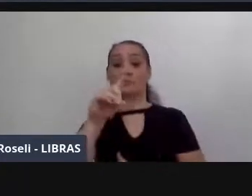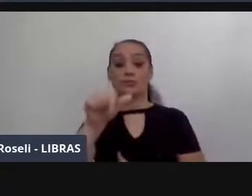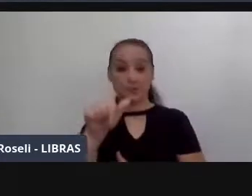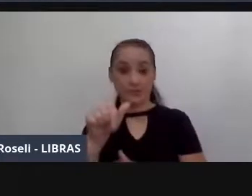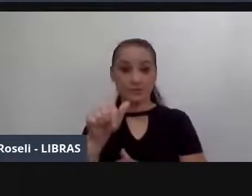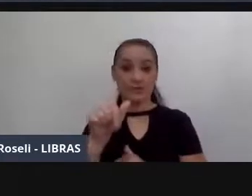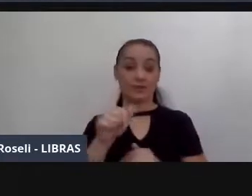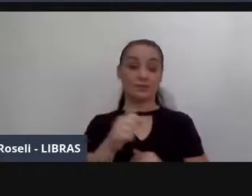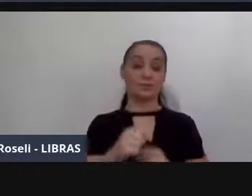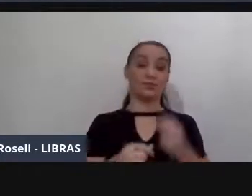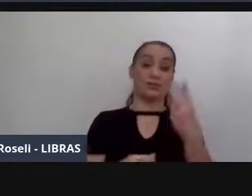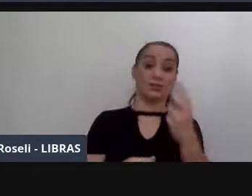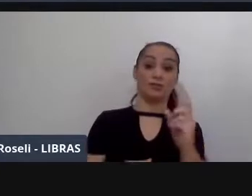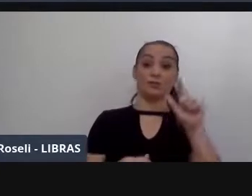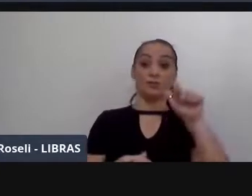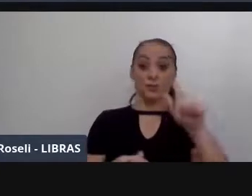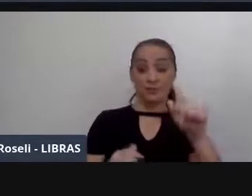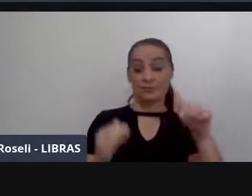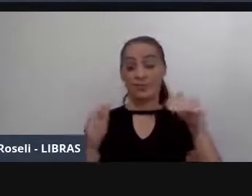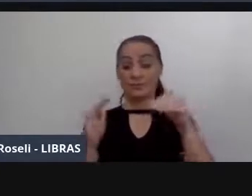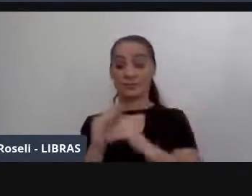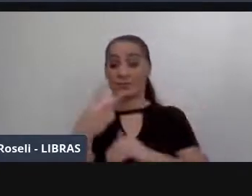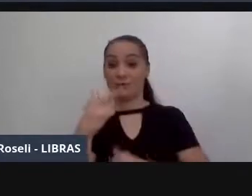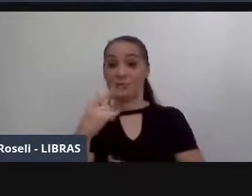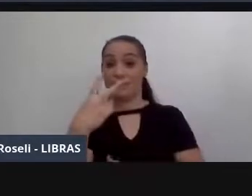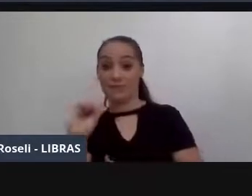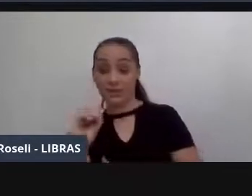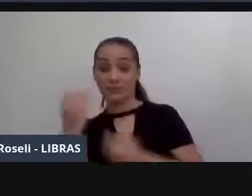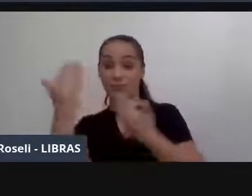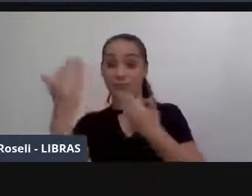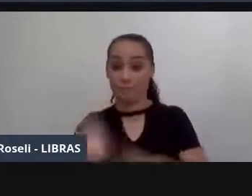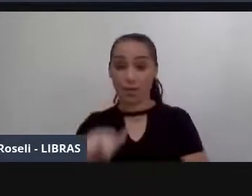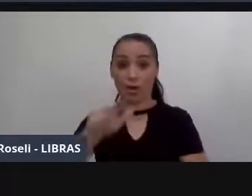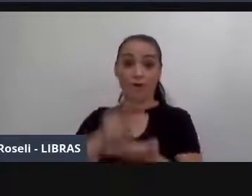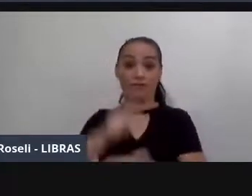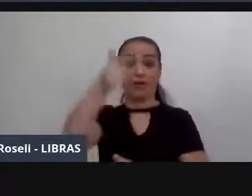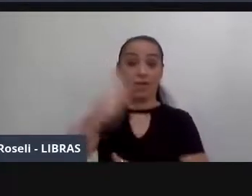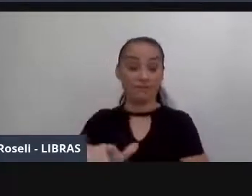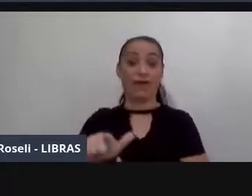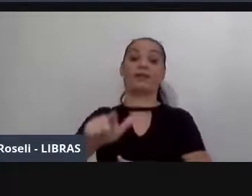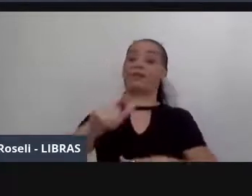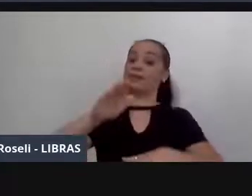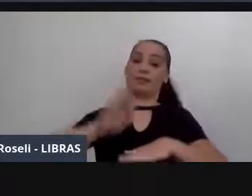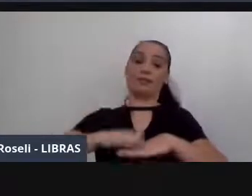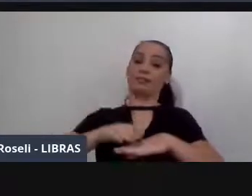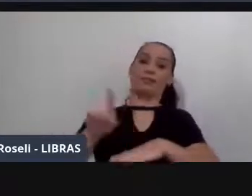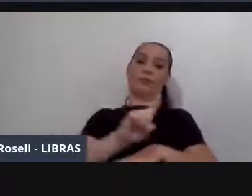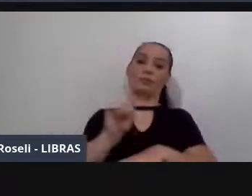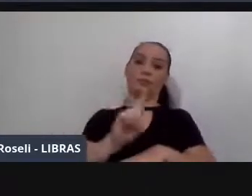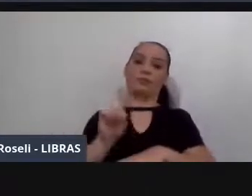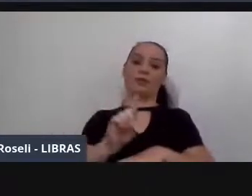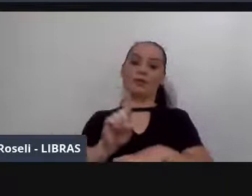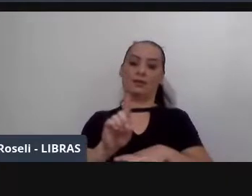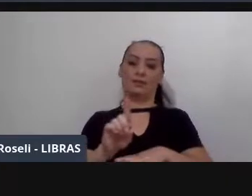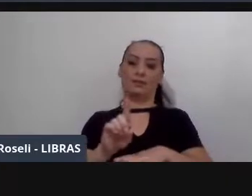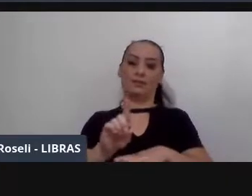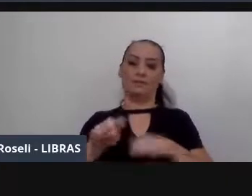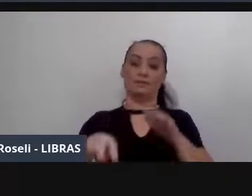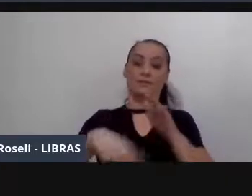houve prova do Revalida. Algumas pessoas dizem, ah, mas 2019 teve prova. Sim, foi a segunda fase da